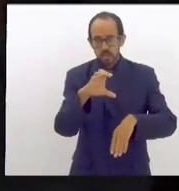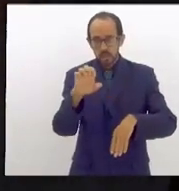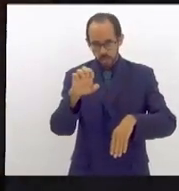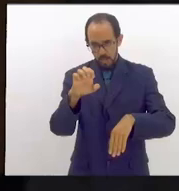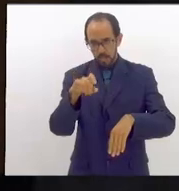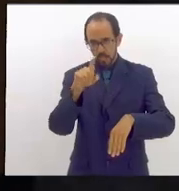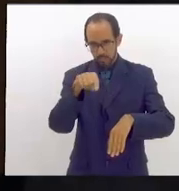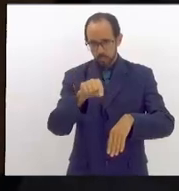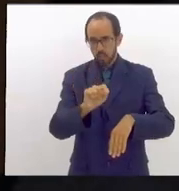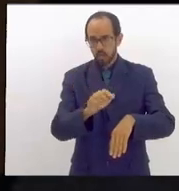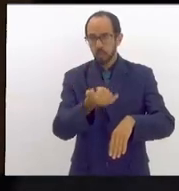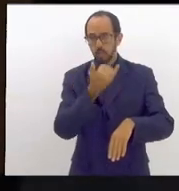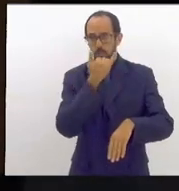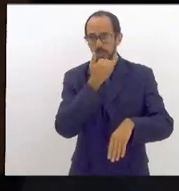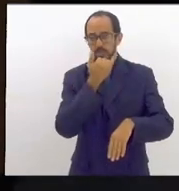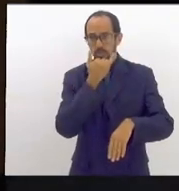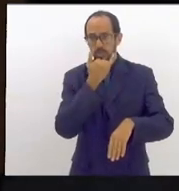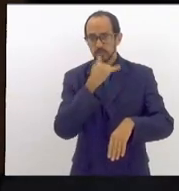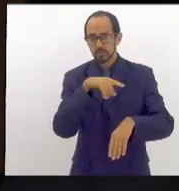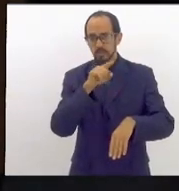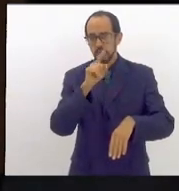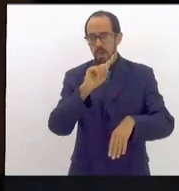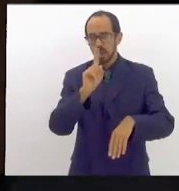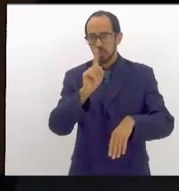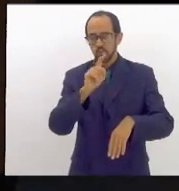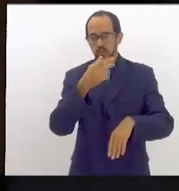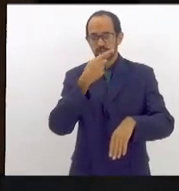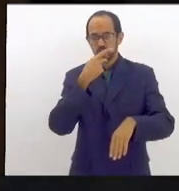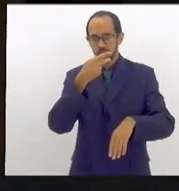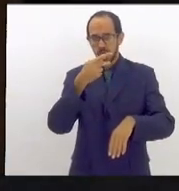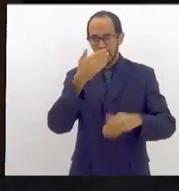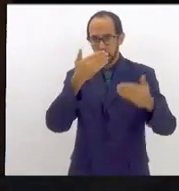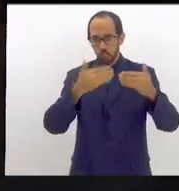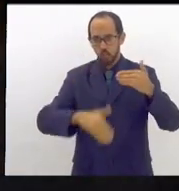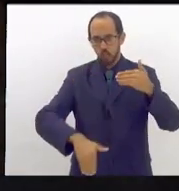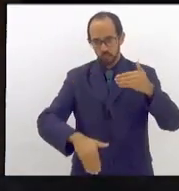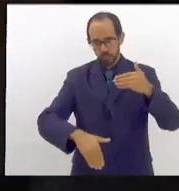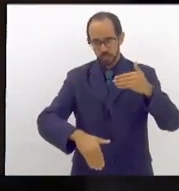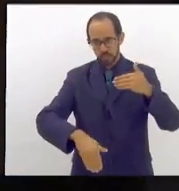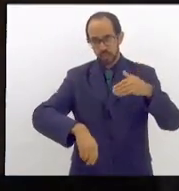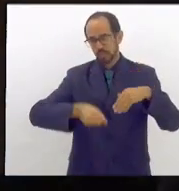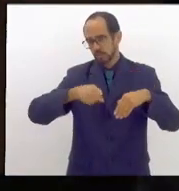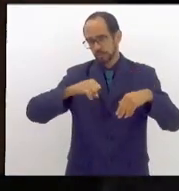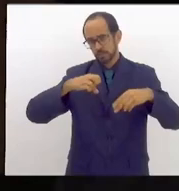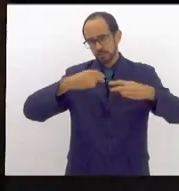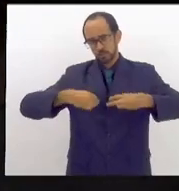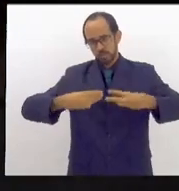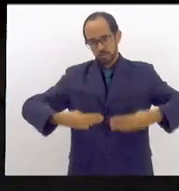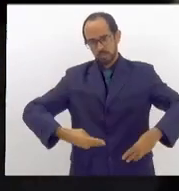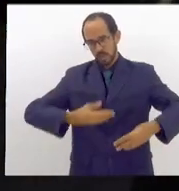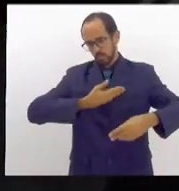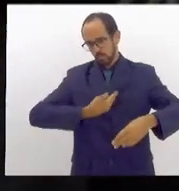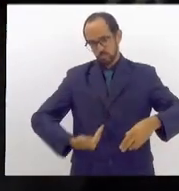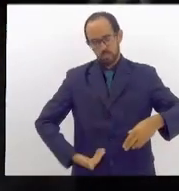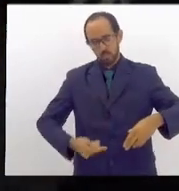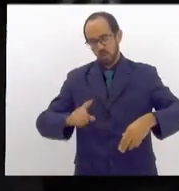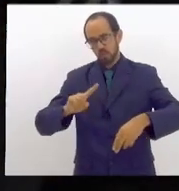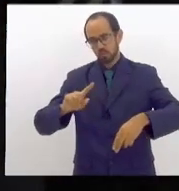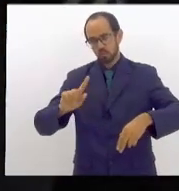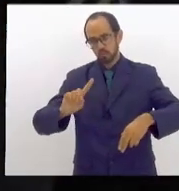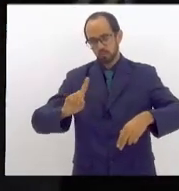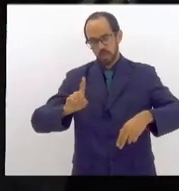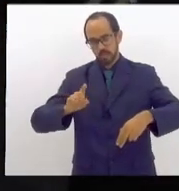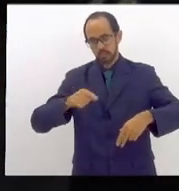ressalvas não tivessem manifestado uma posição contrária se o MP não tivesse feito esse questionamento